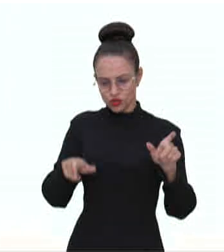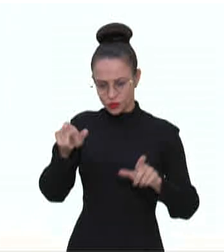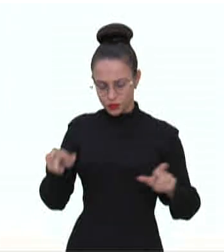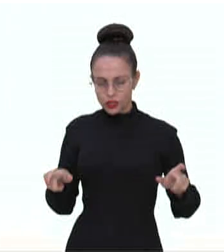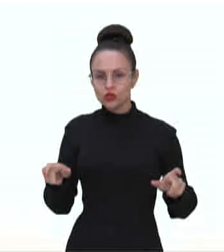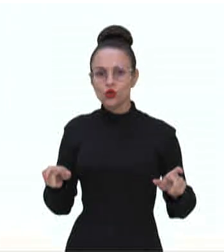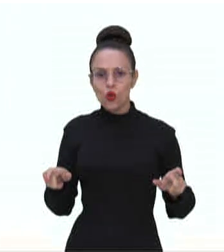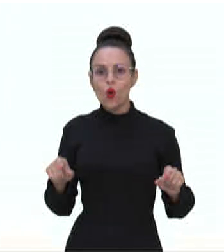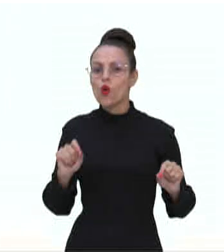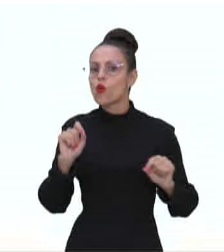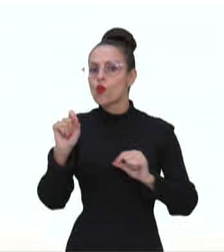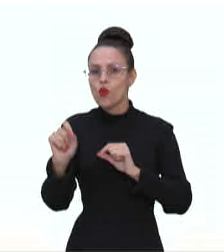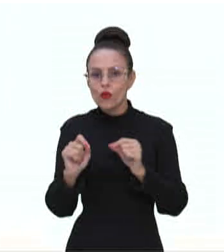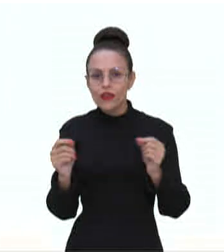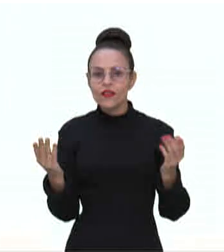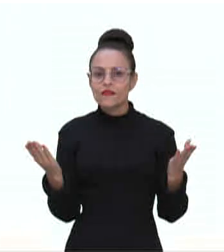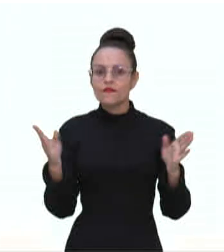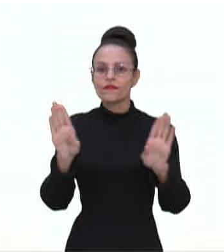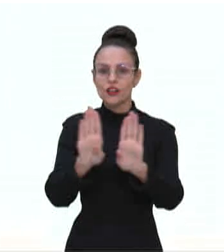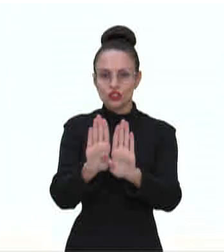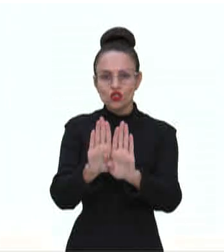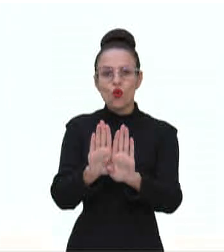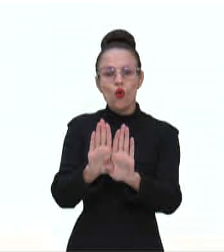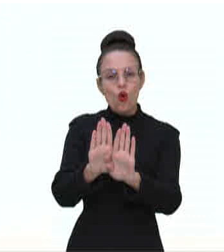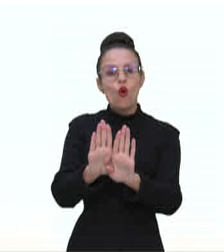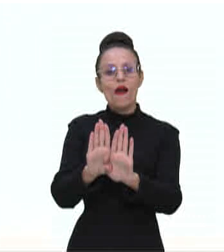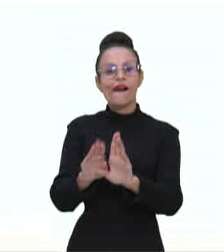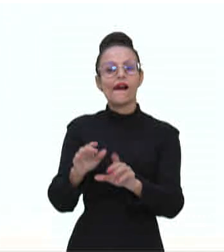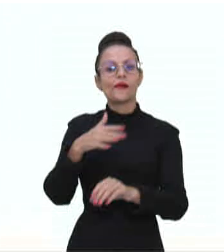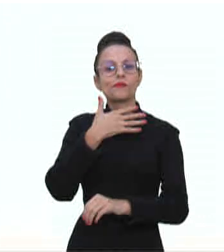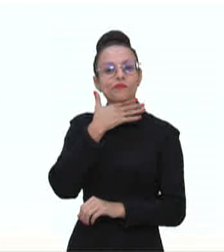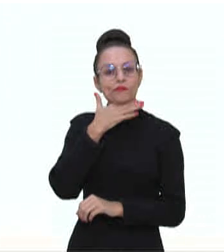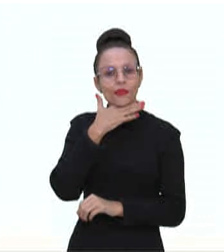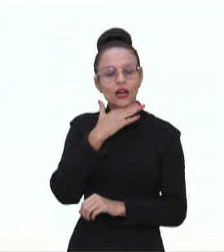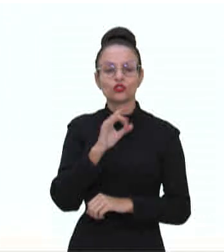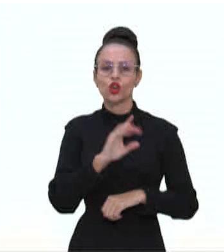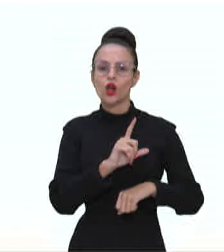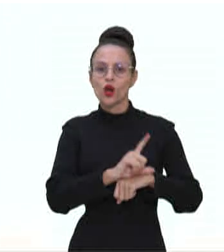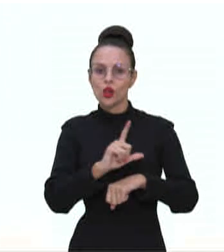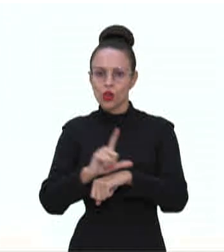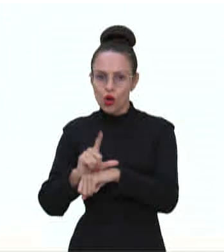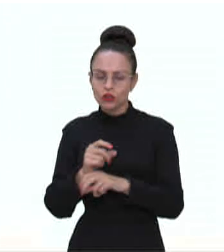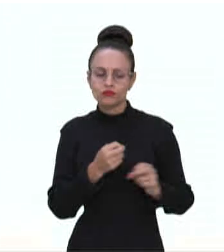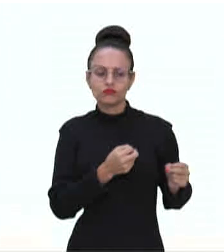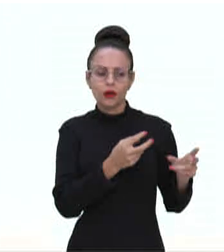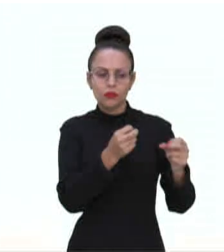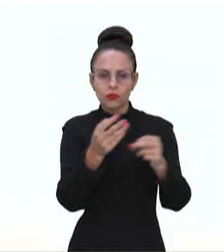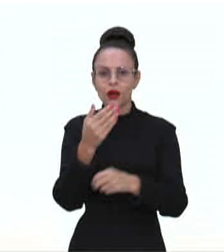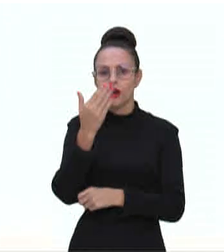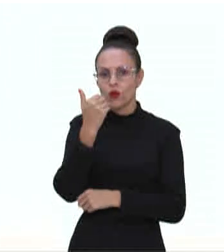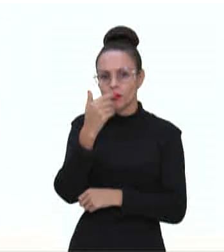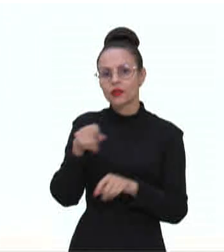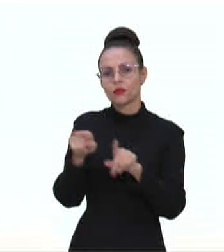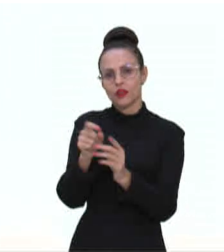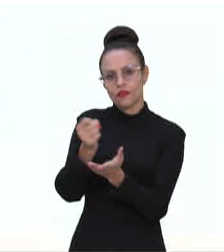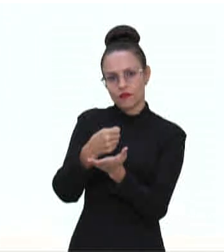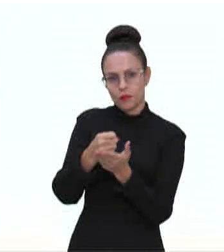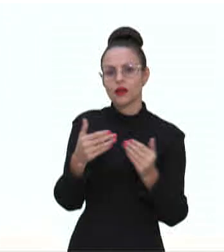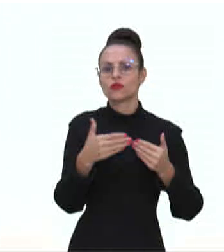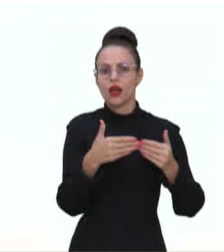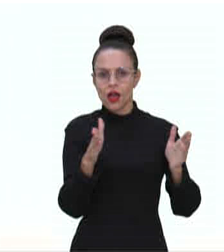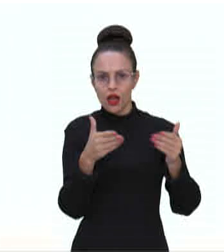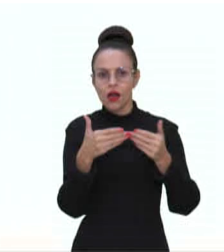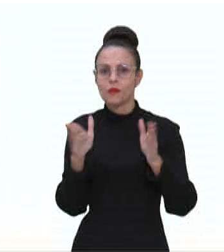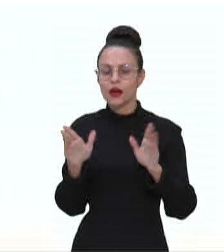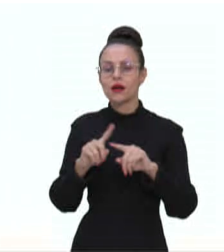na prática, fechou em meados de março, já que só lojas que vendem alimentos e farmácias funcionaram.